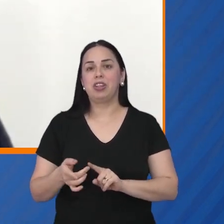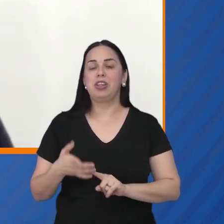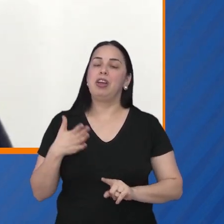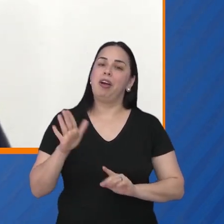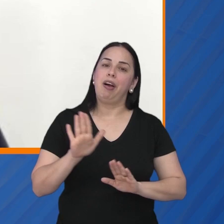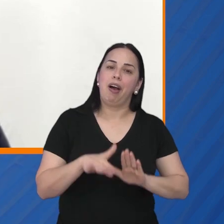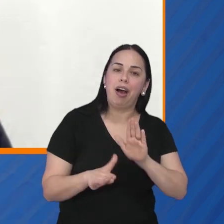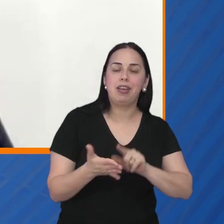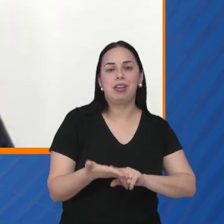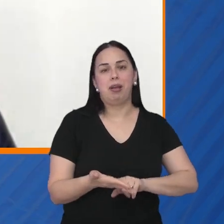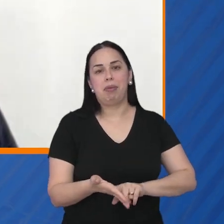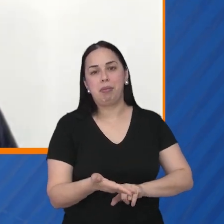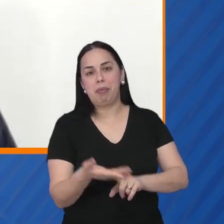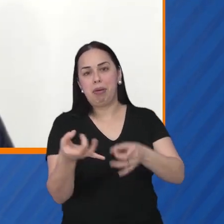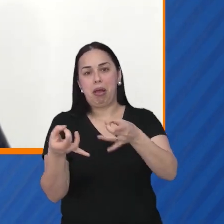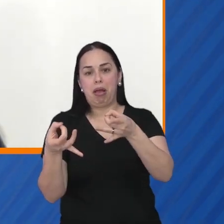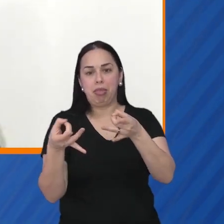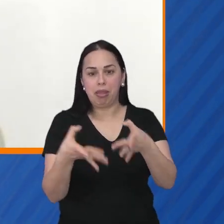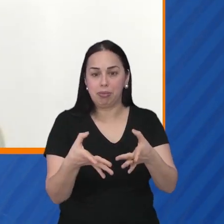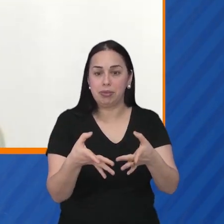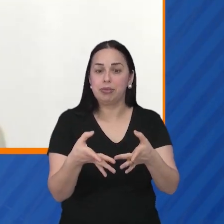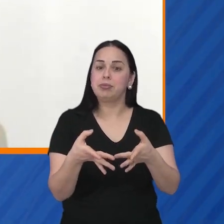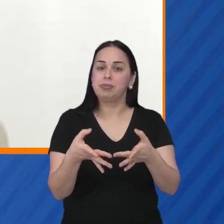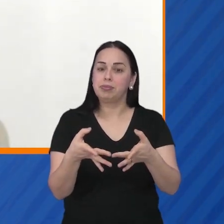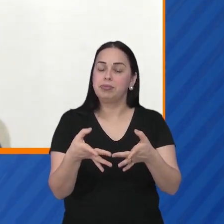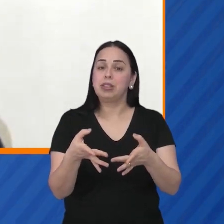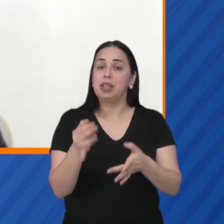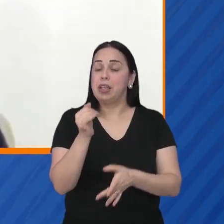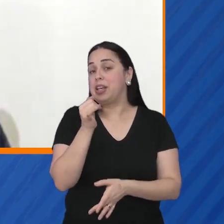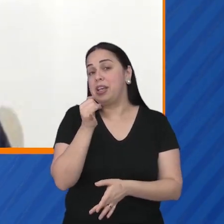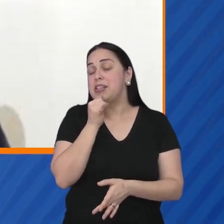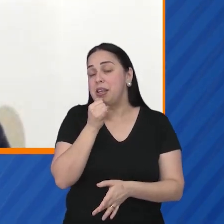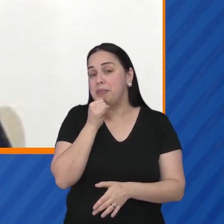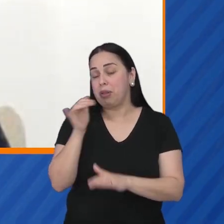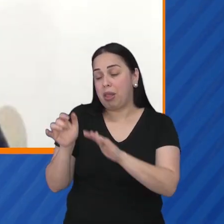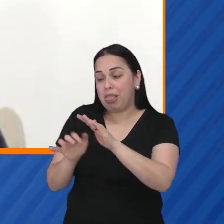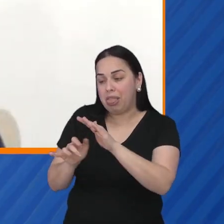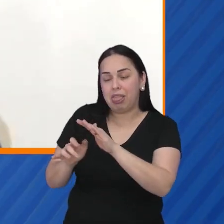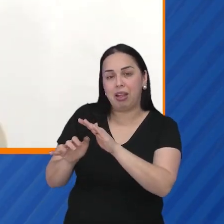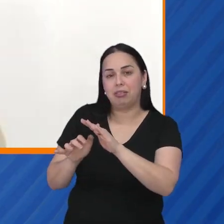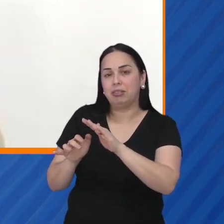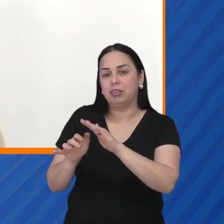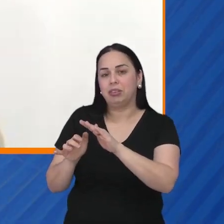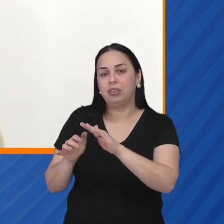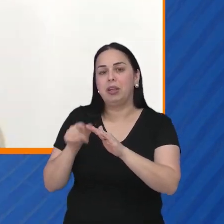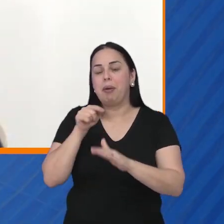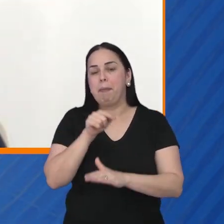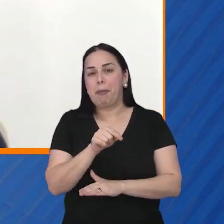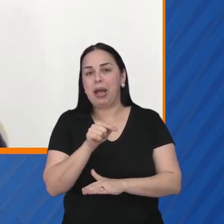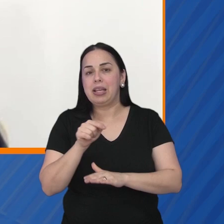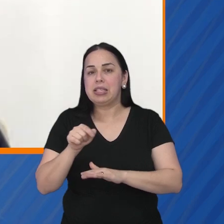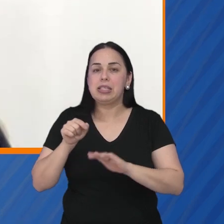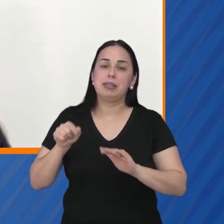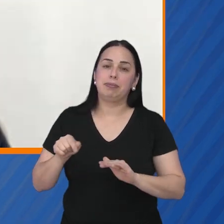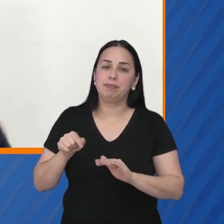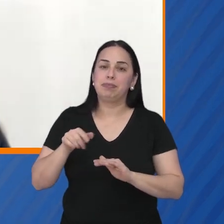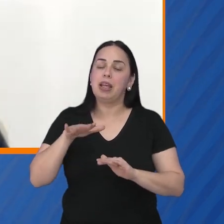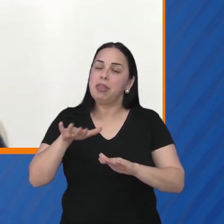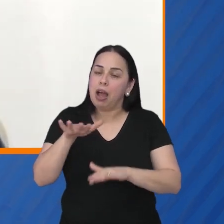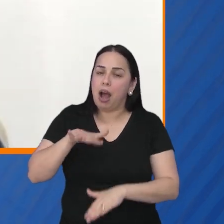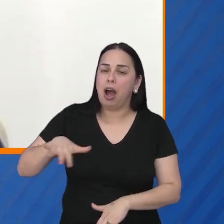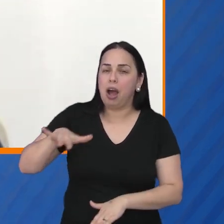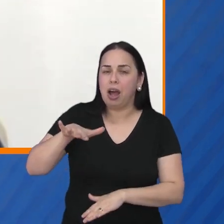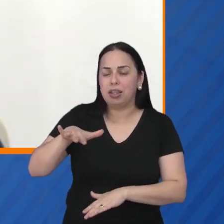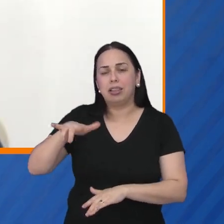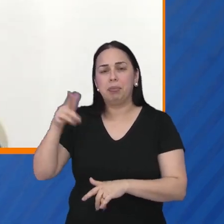é que o abandono dessas tecnologias, o abandono dessas facilidades, por exemplo, no home office, em parte não se sustenta